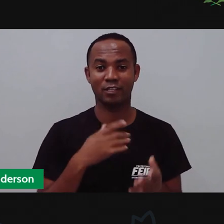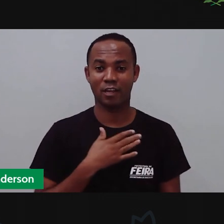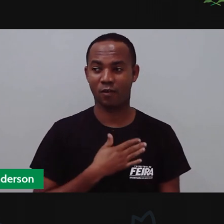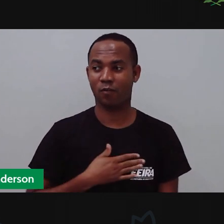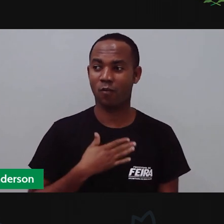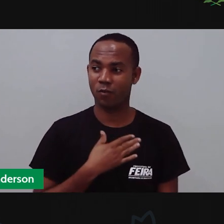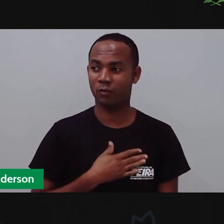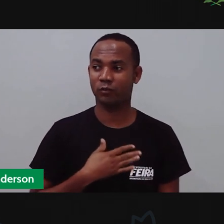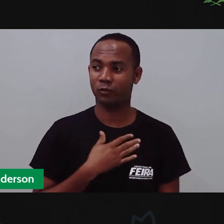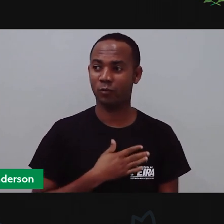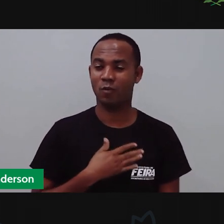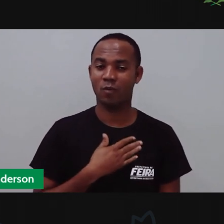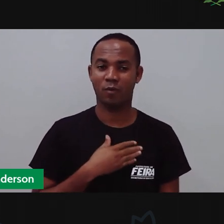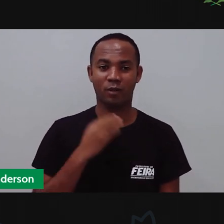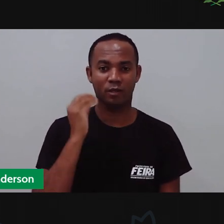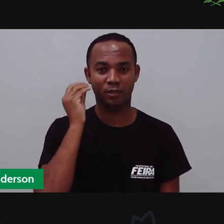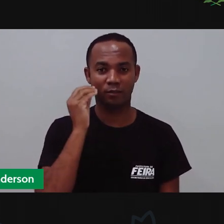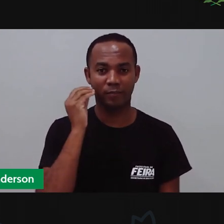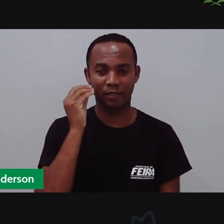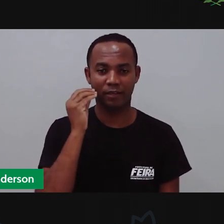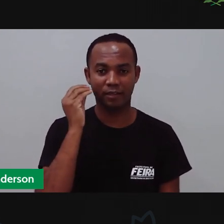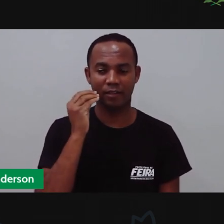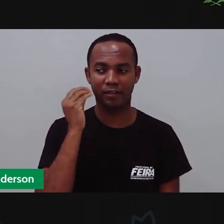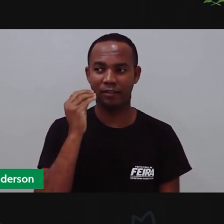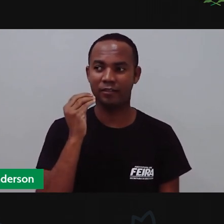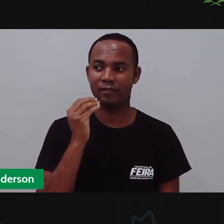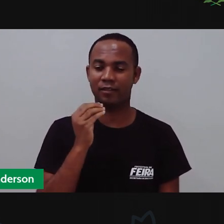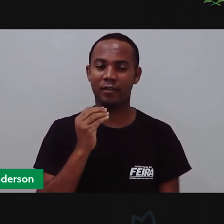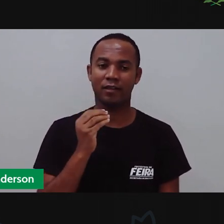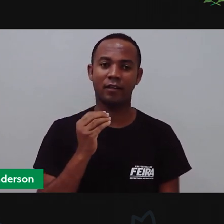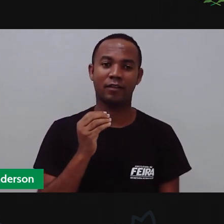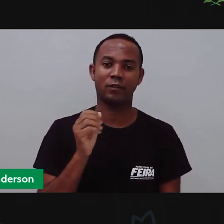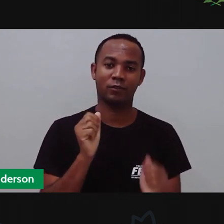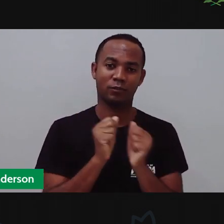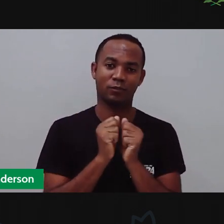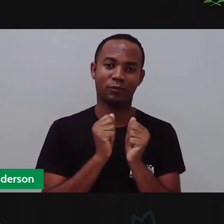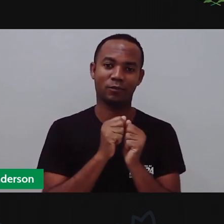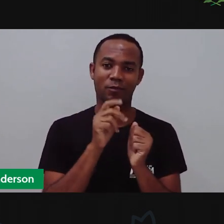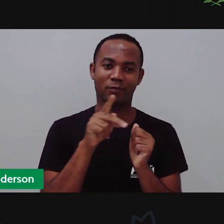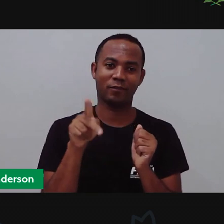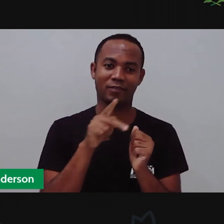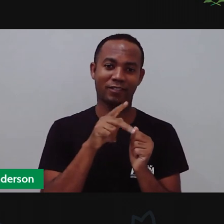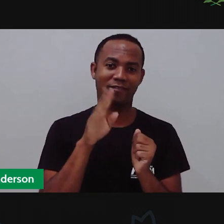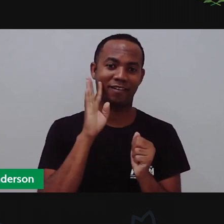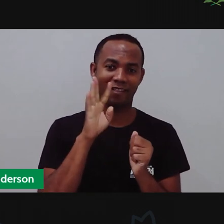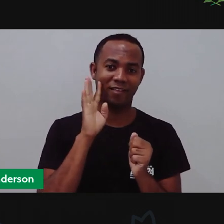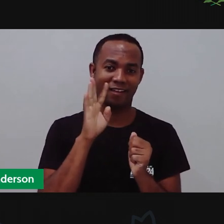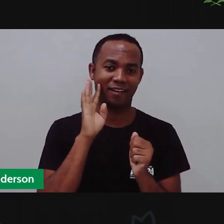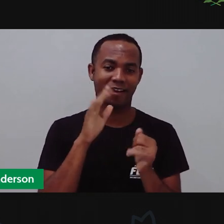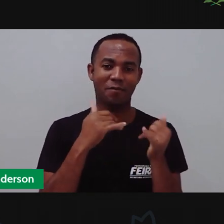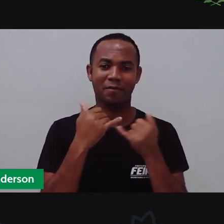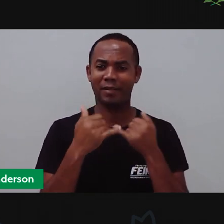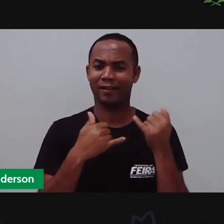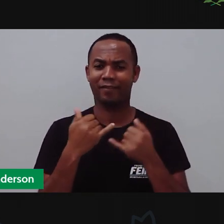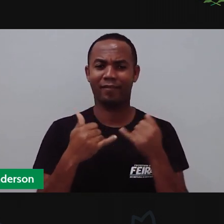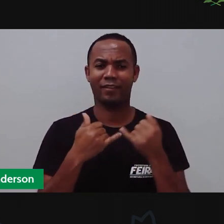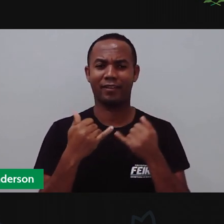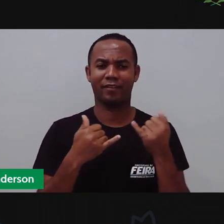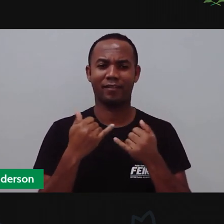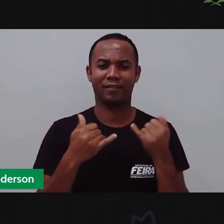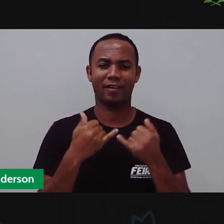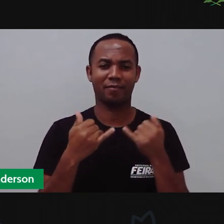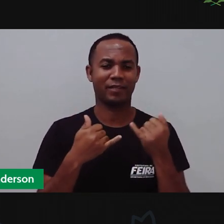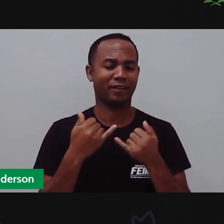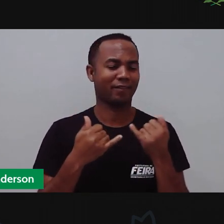né? Das experiências que fizemos aqui com Provani e Prolaíla? Bem interessante, né? O bom é que